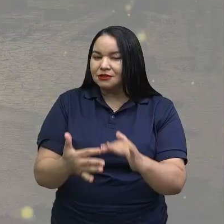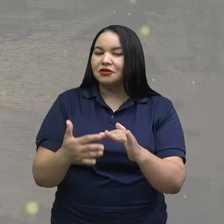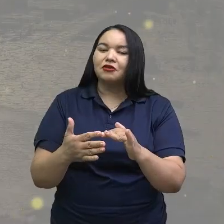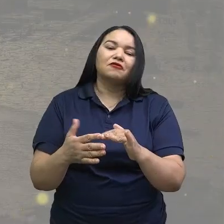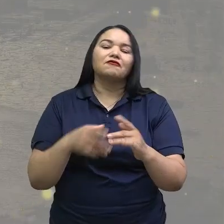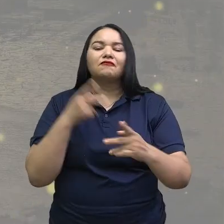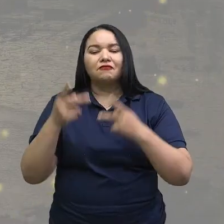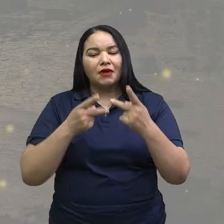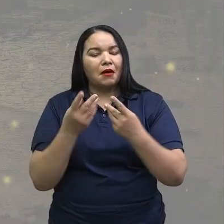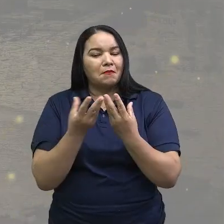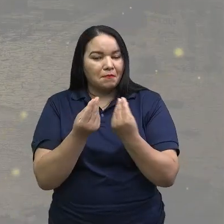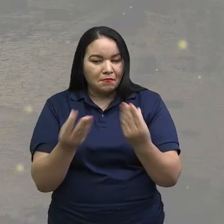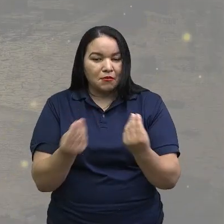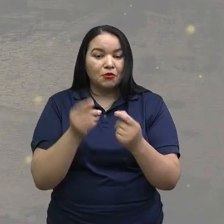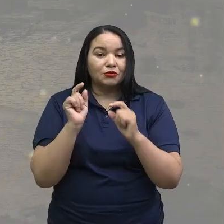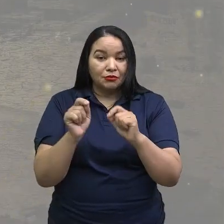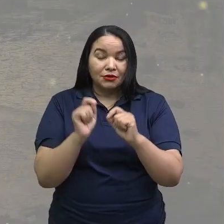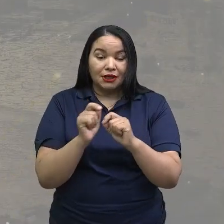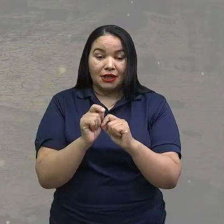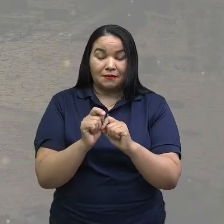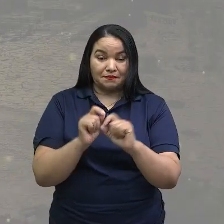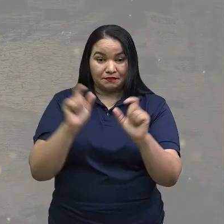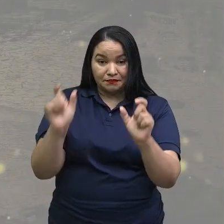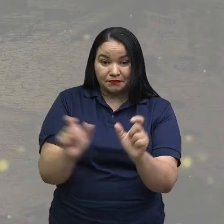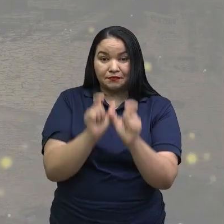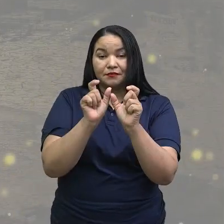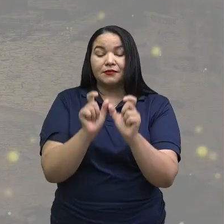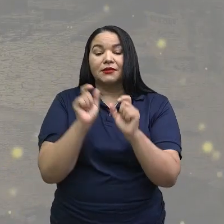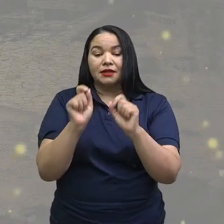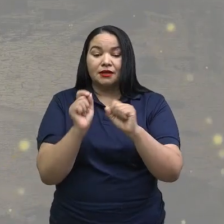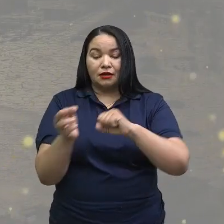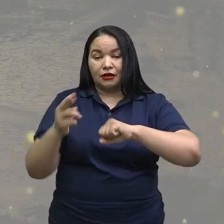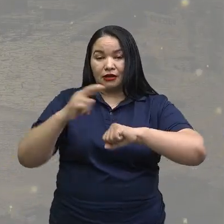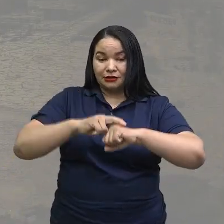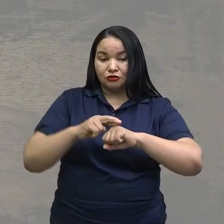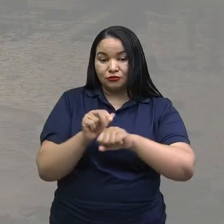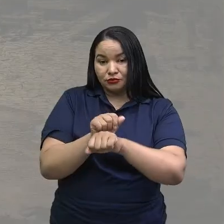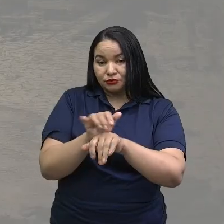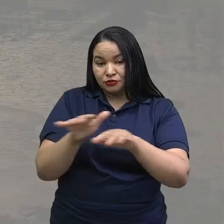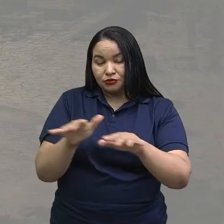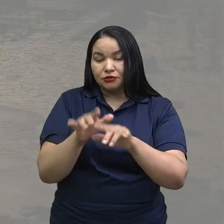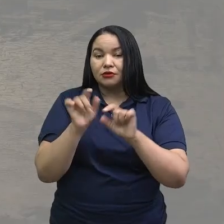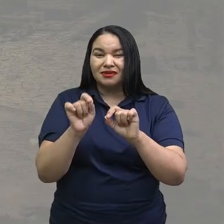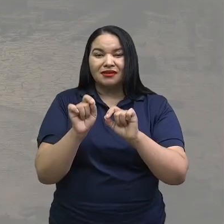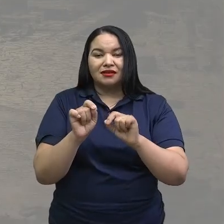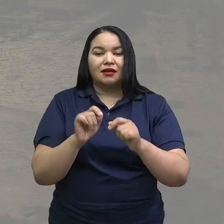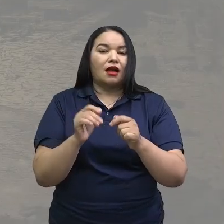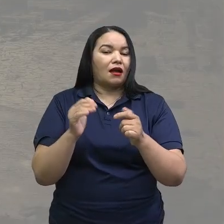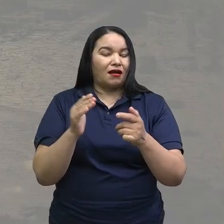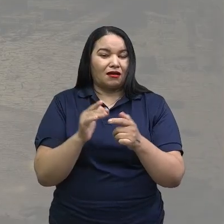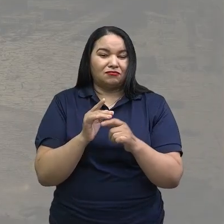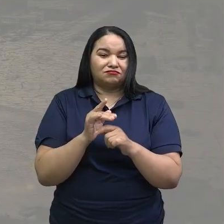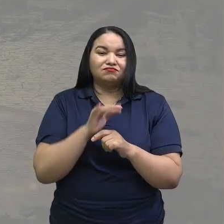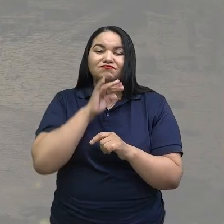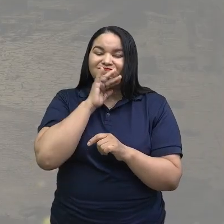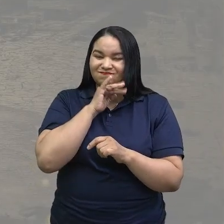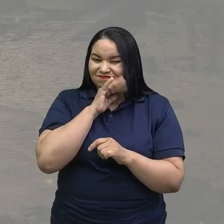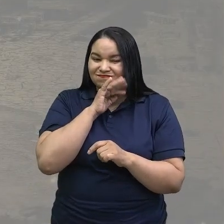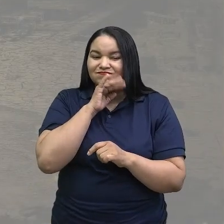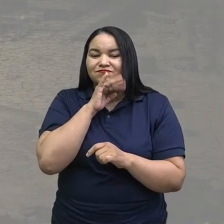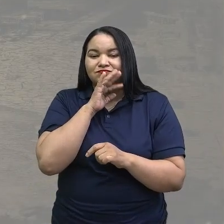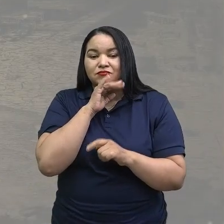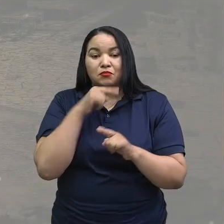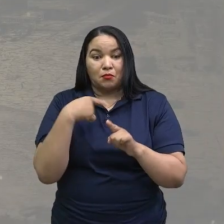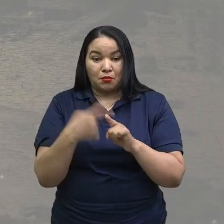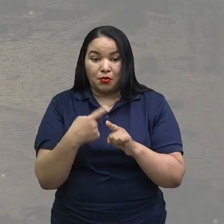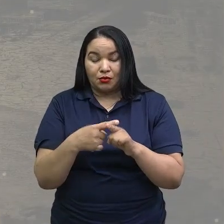Esse sinônimo que a gente dá aí para a ideia da radioatividade é que é sempre algo muito ruim, né? Que